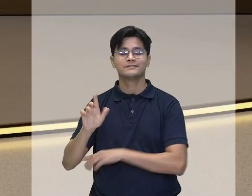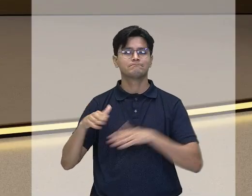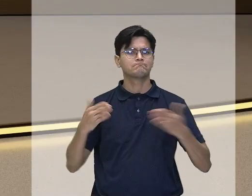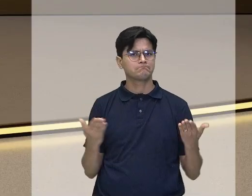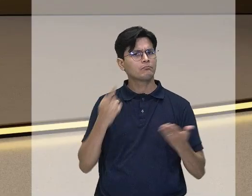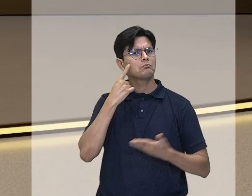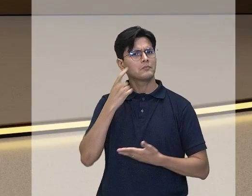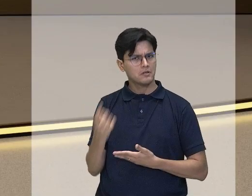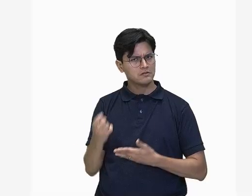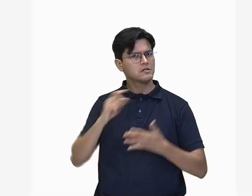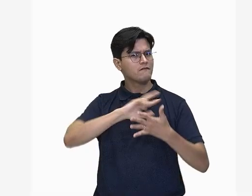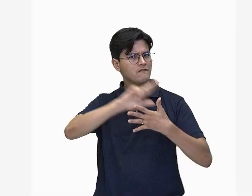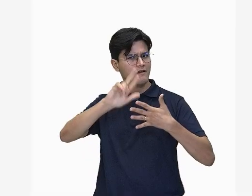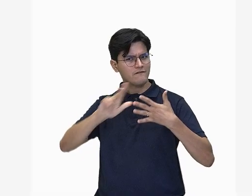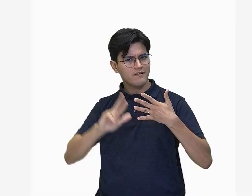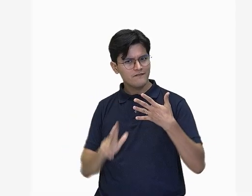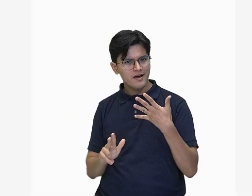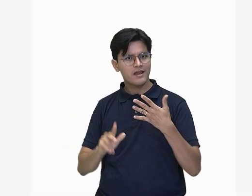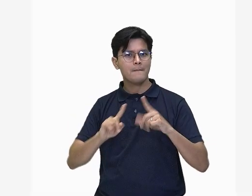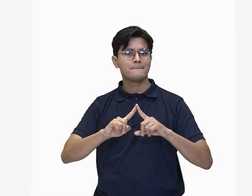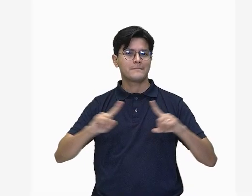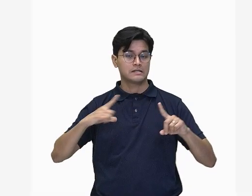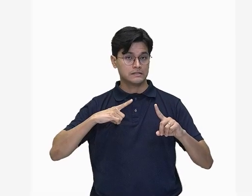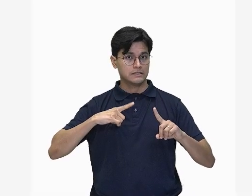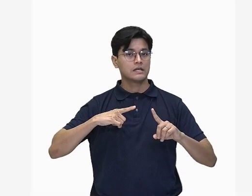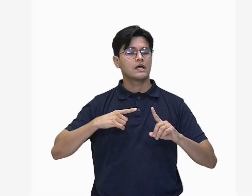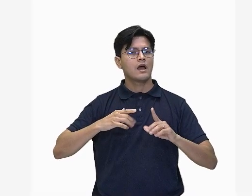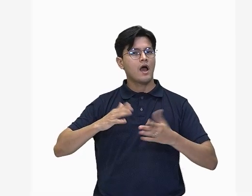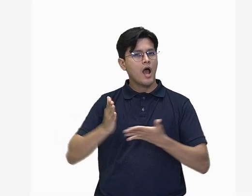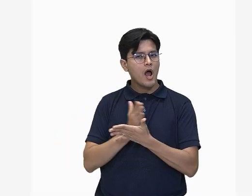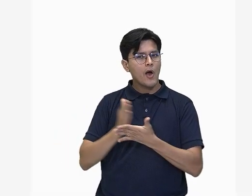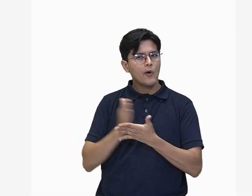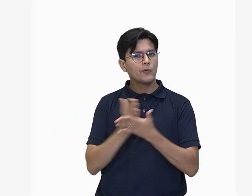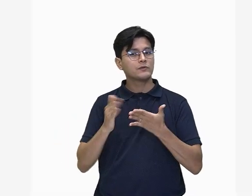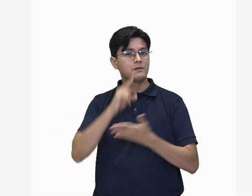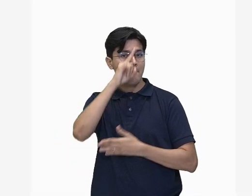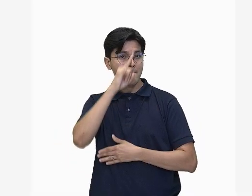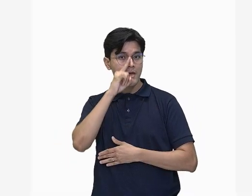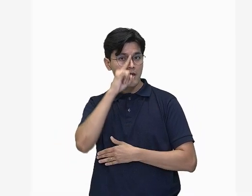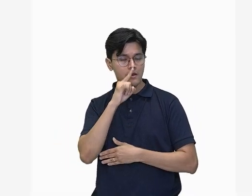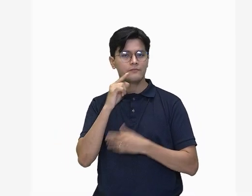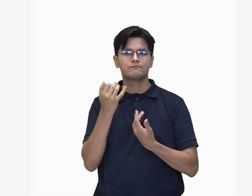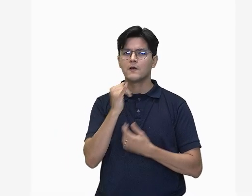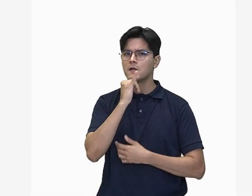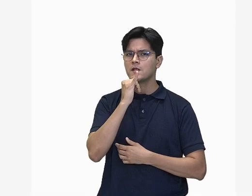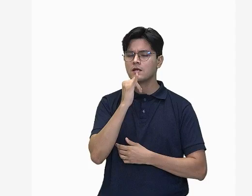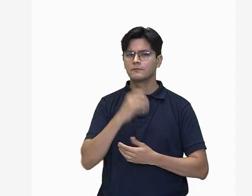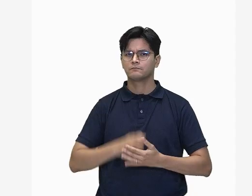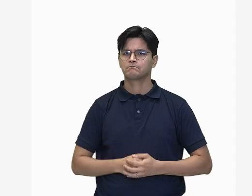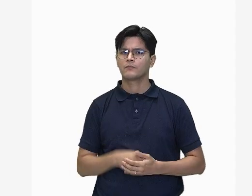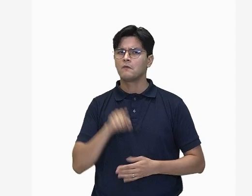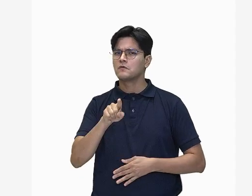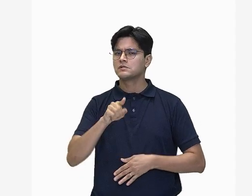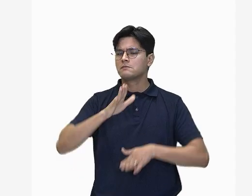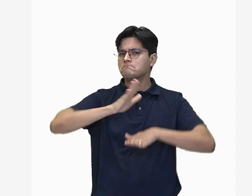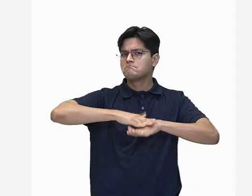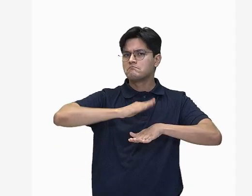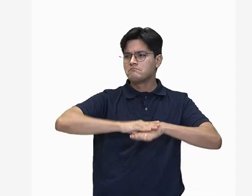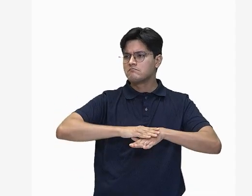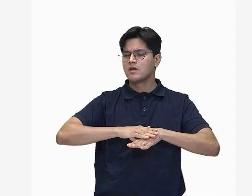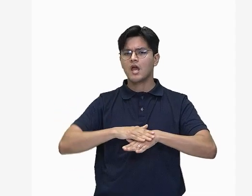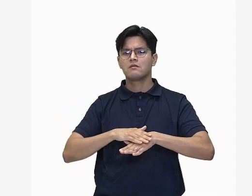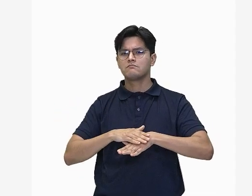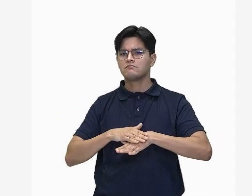os riscos. Dê uma olhada. Riscos de automedicação. A gente trouxe aqui um exemplo, né, que é a